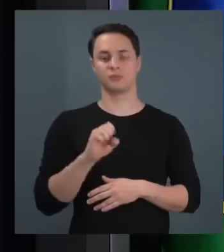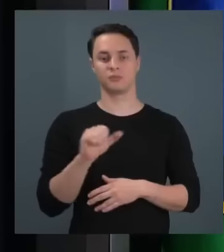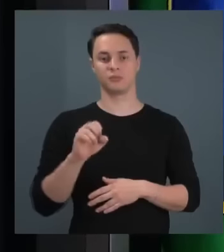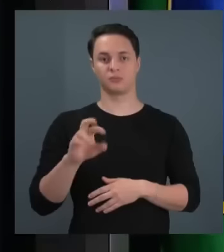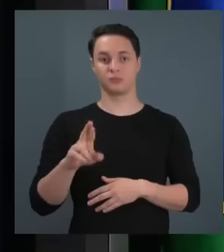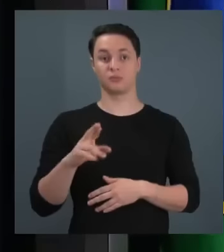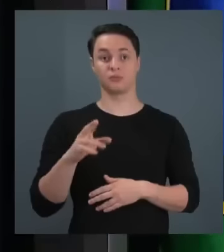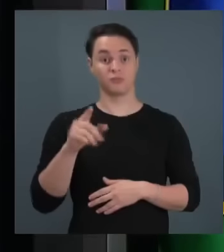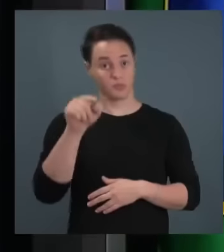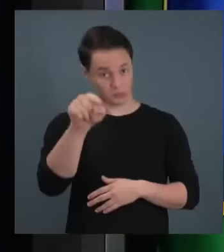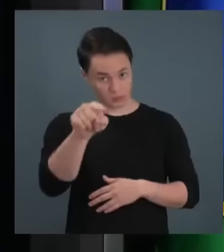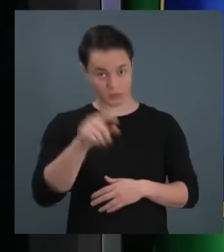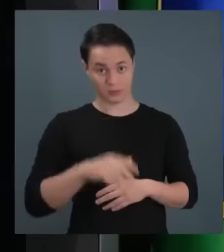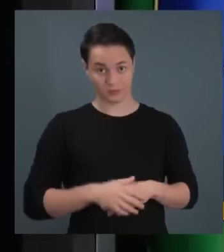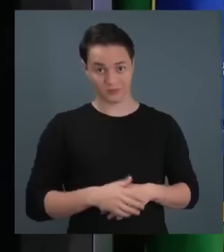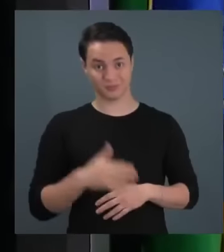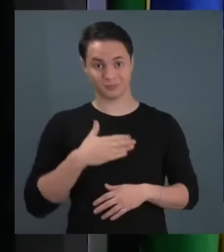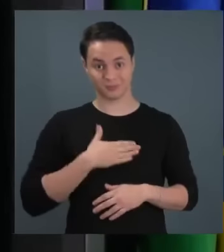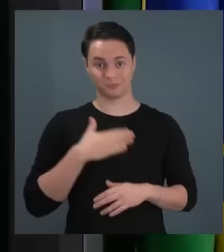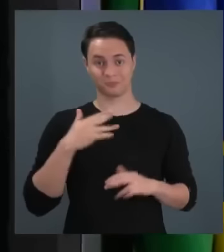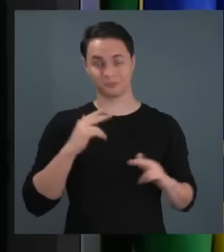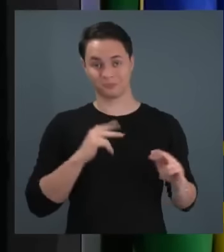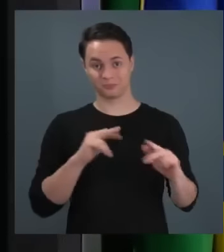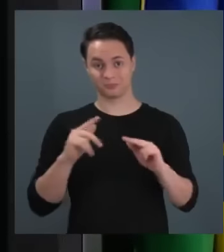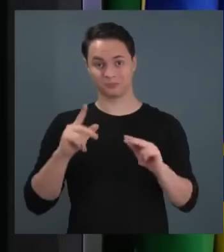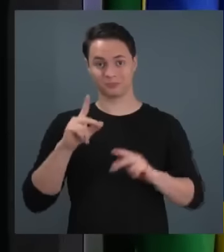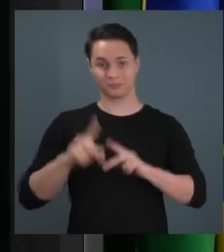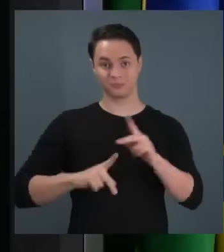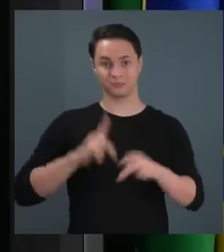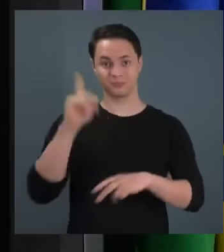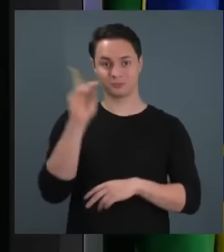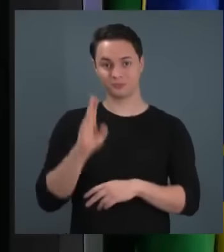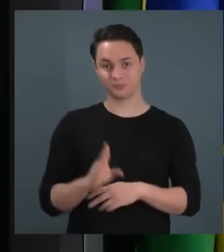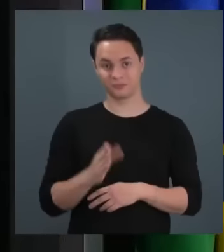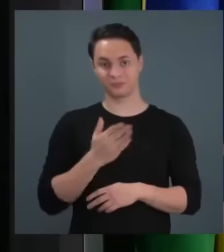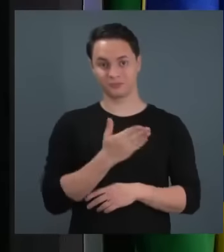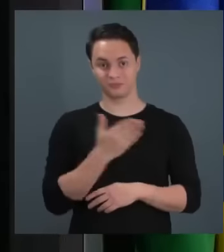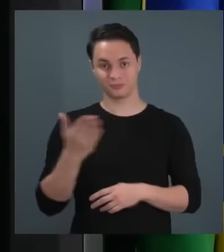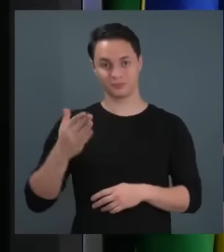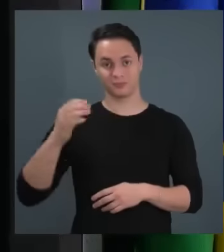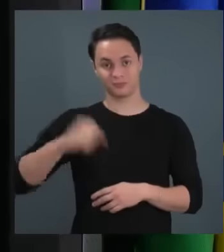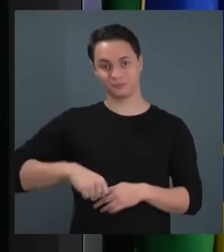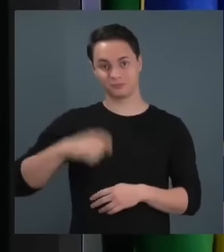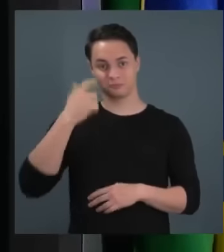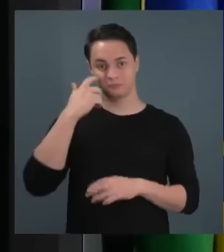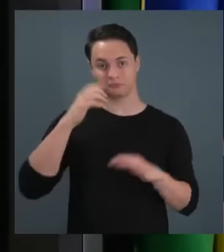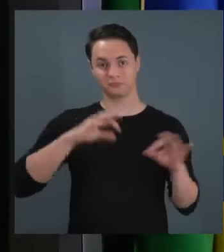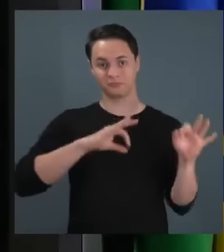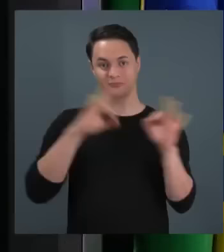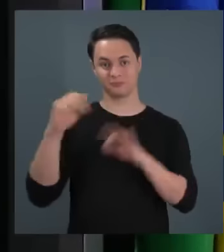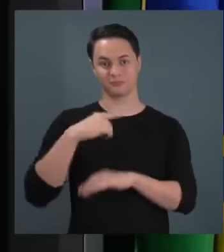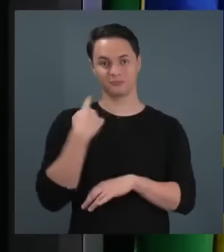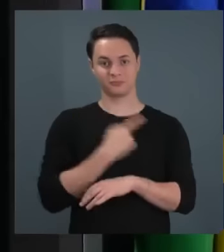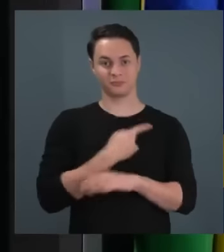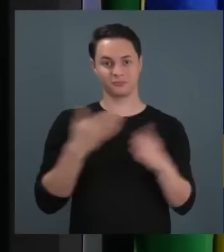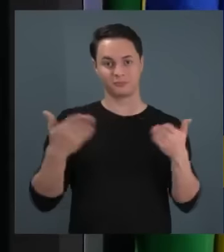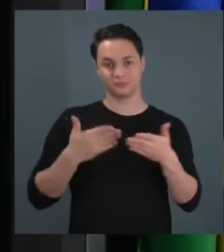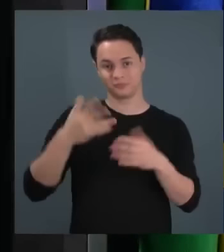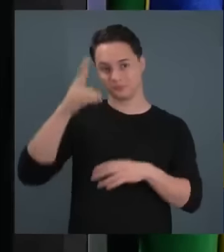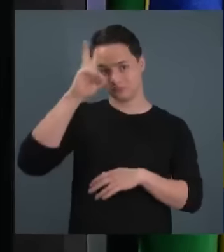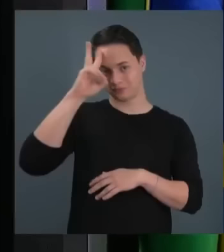e você, minha irmã brasileira, meu irmão brasileiro, que está nos acompanhando aqui nessa